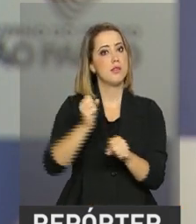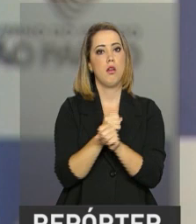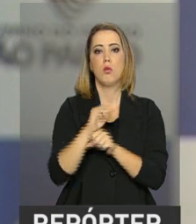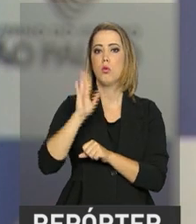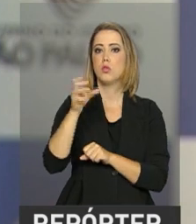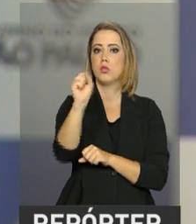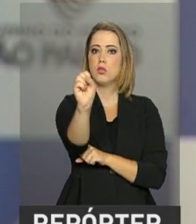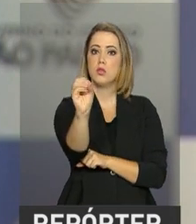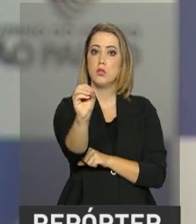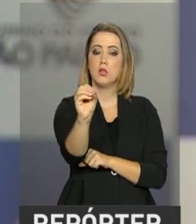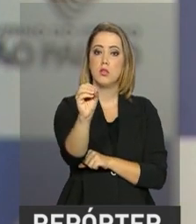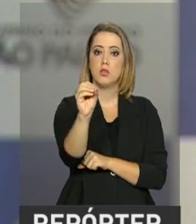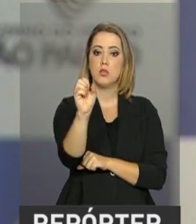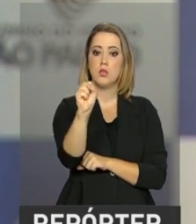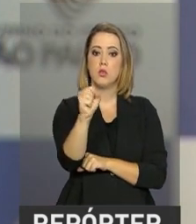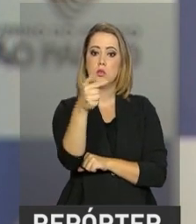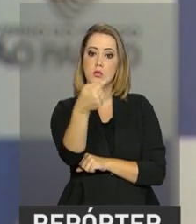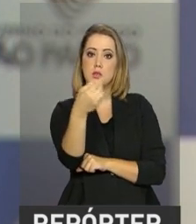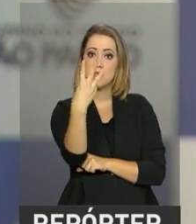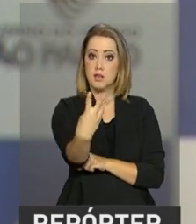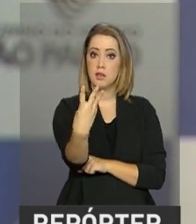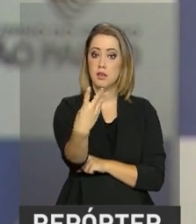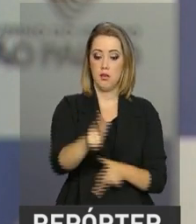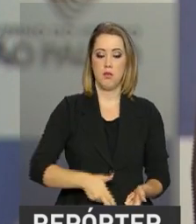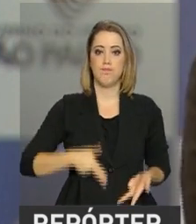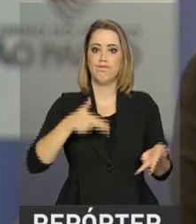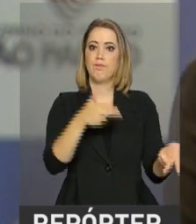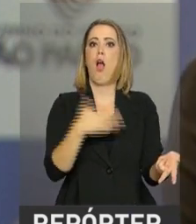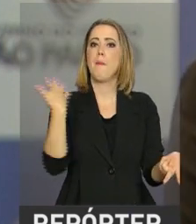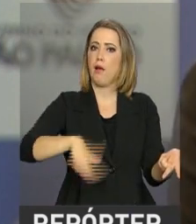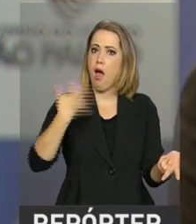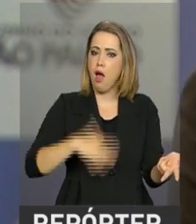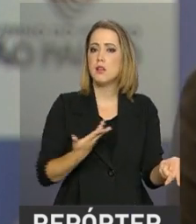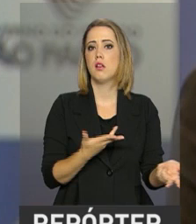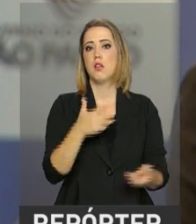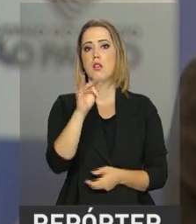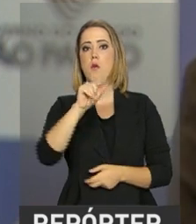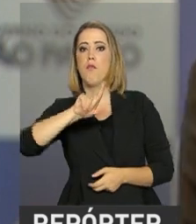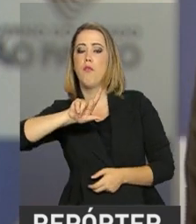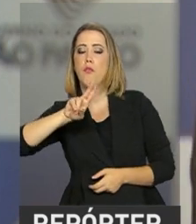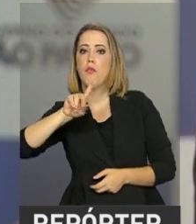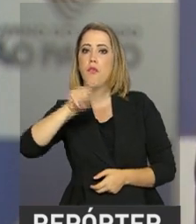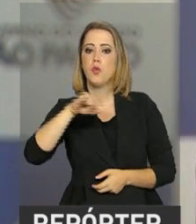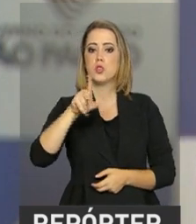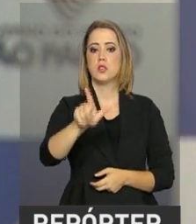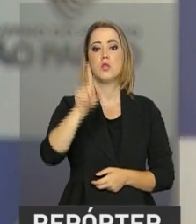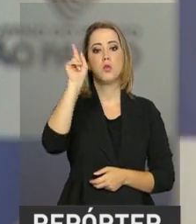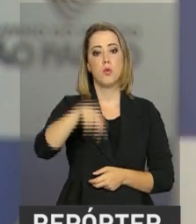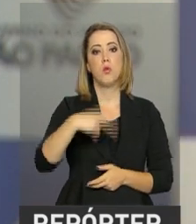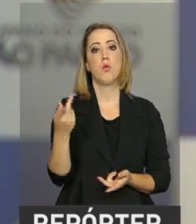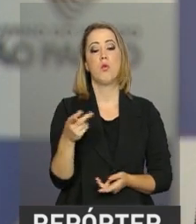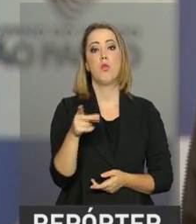ano 873 fuzis 873 fuzis Governador é o preço do